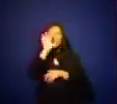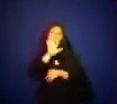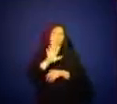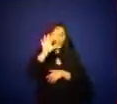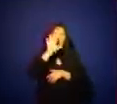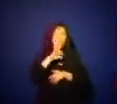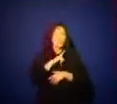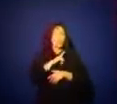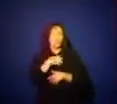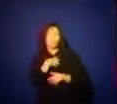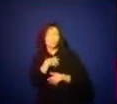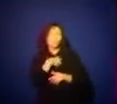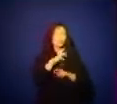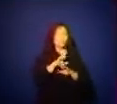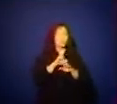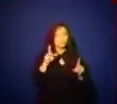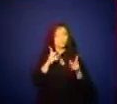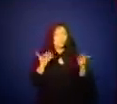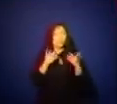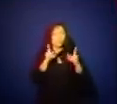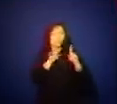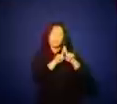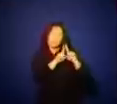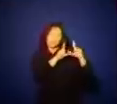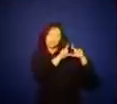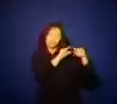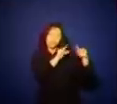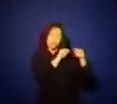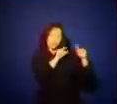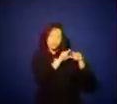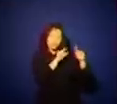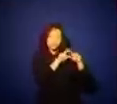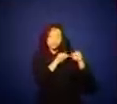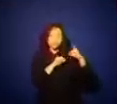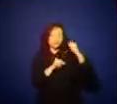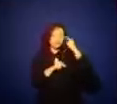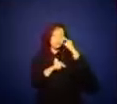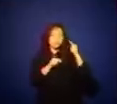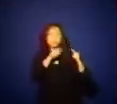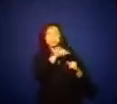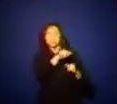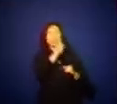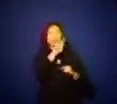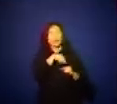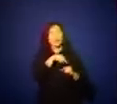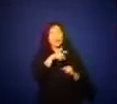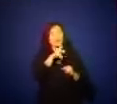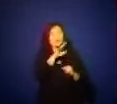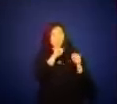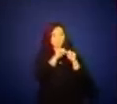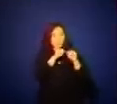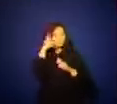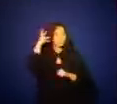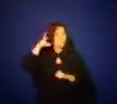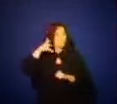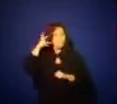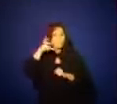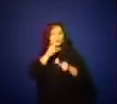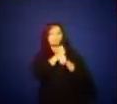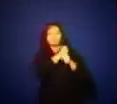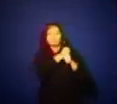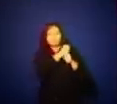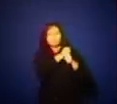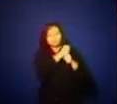o Japão agora né Tem um questionamento né que não sei se a gente vai falar sobre isso depois que é teve um Wild Manager foi feito durante muito tempo começou